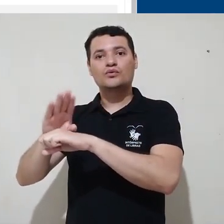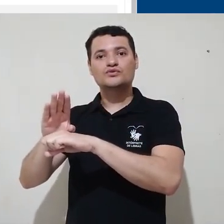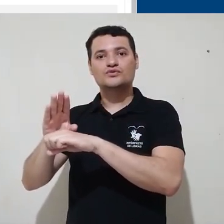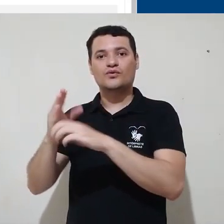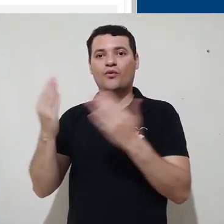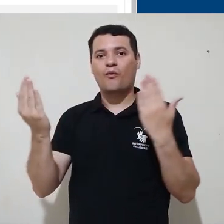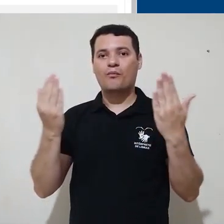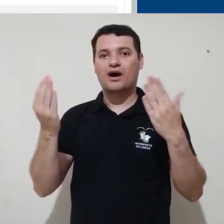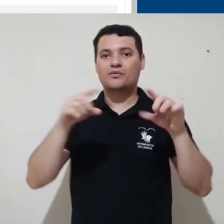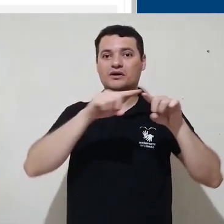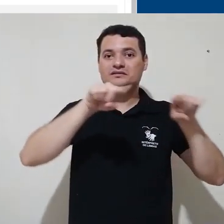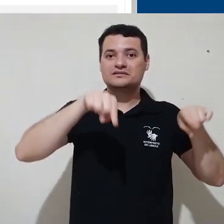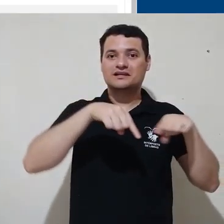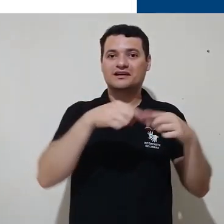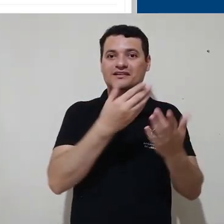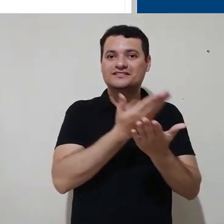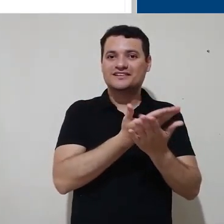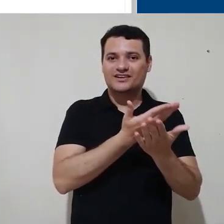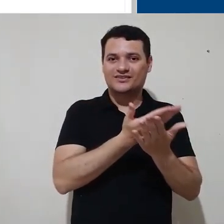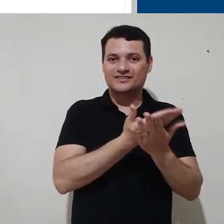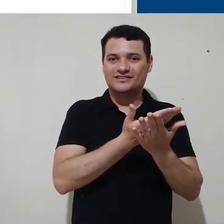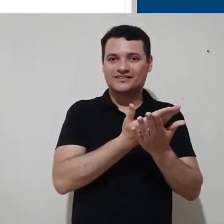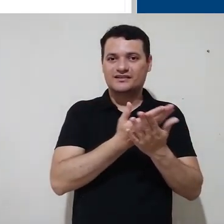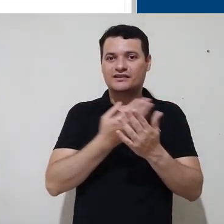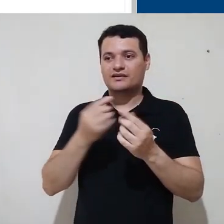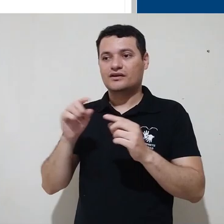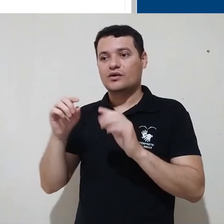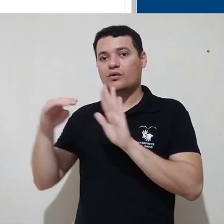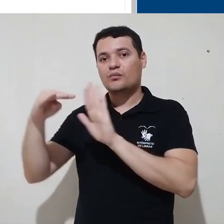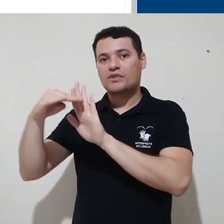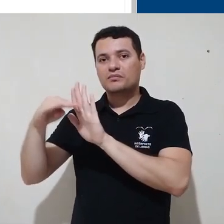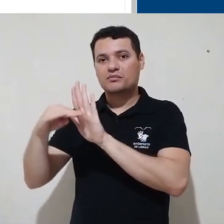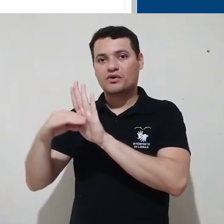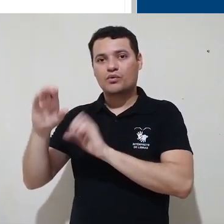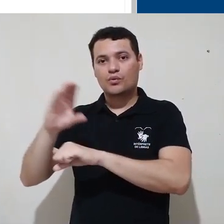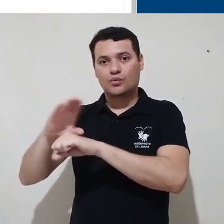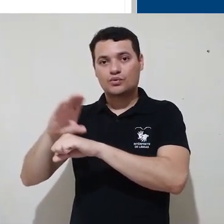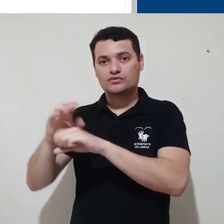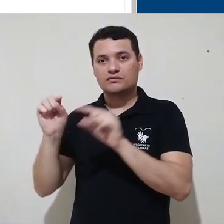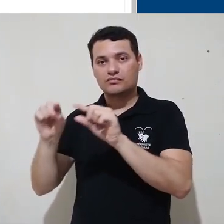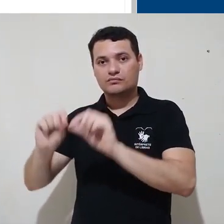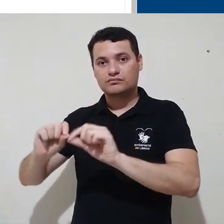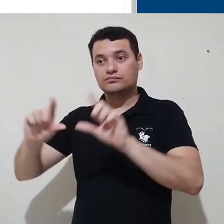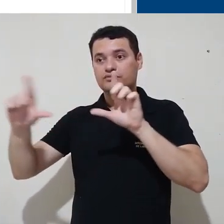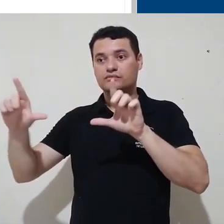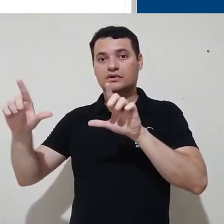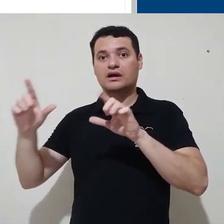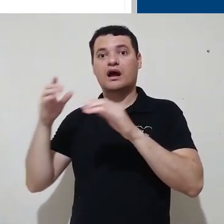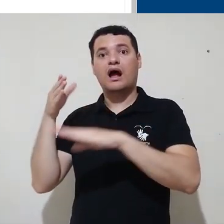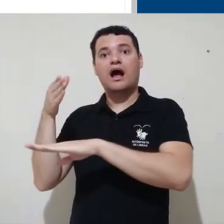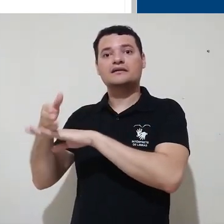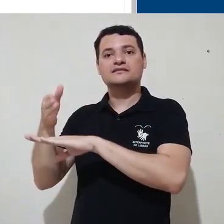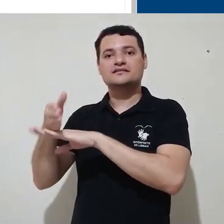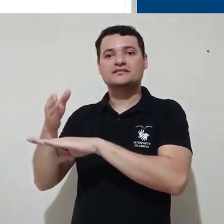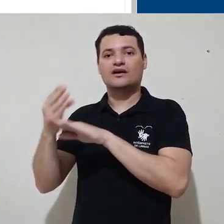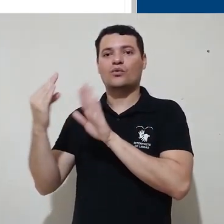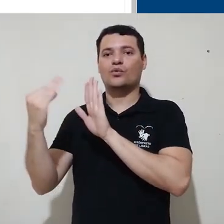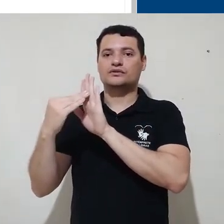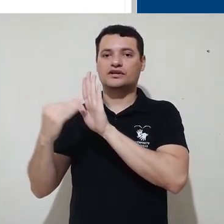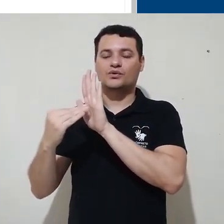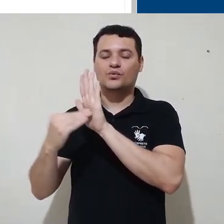equivalente a uma sala de aula tá ficando sobre o coxo a gente tem acesso ao conteúdo do